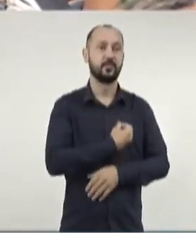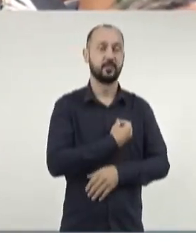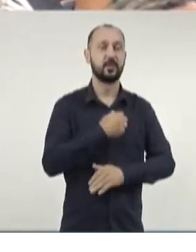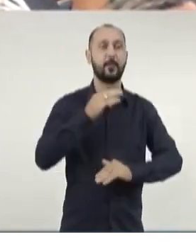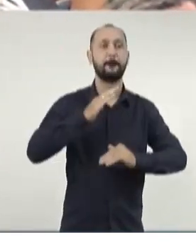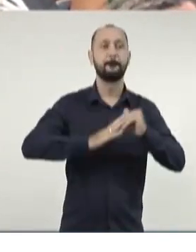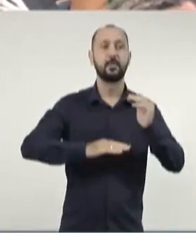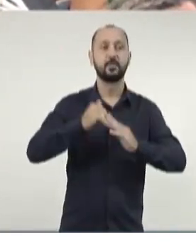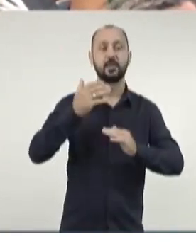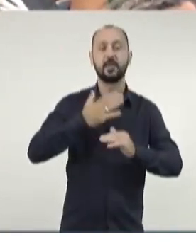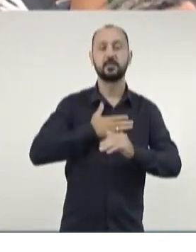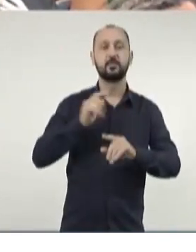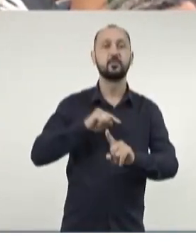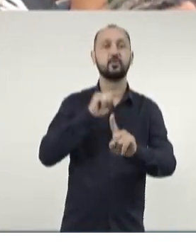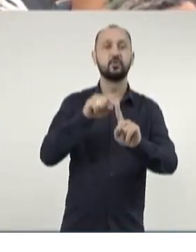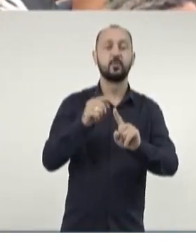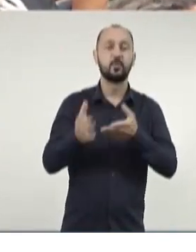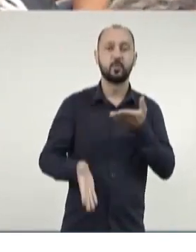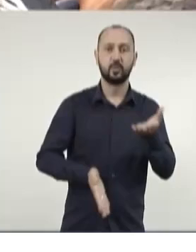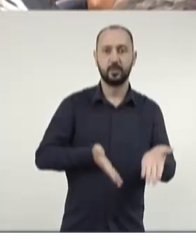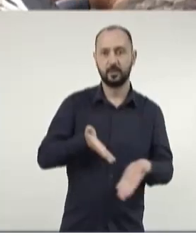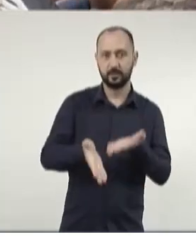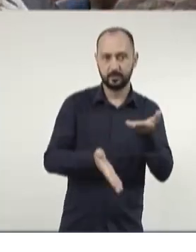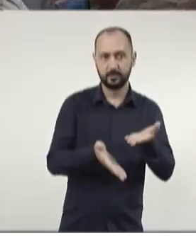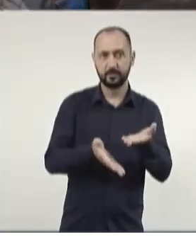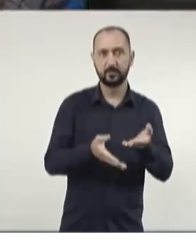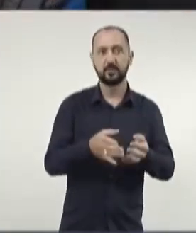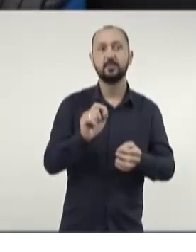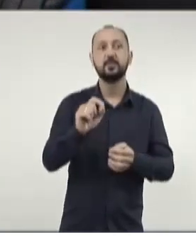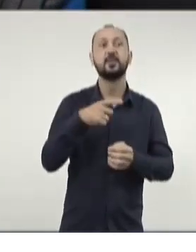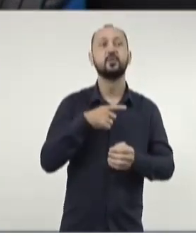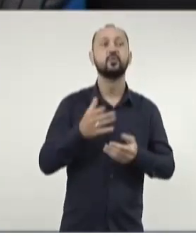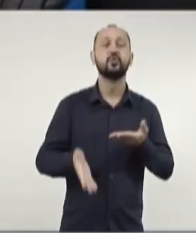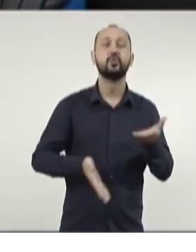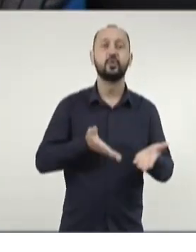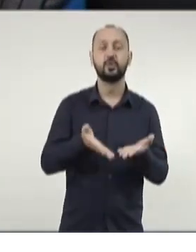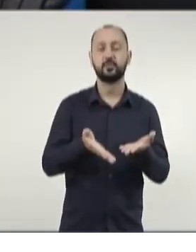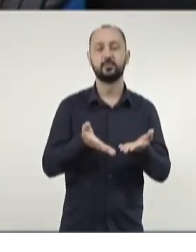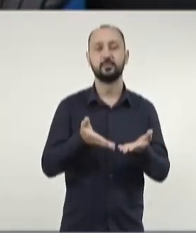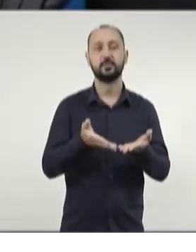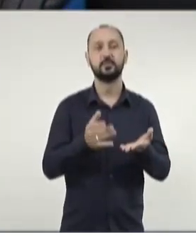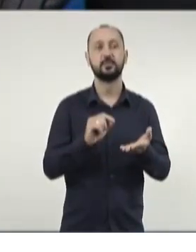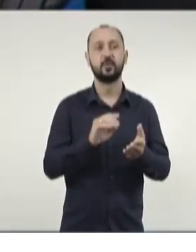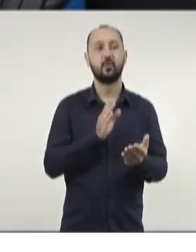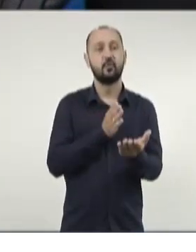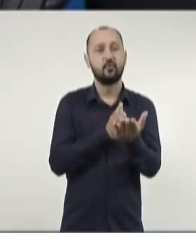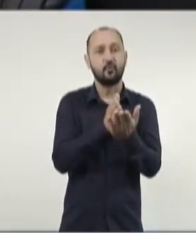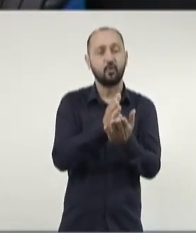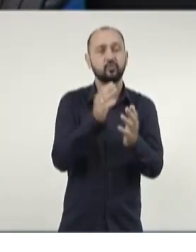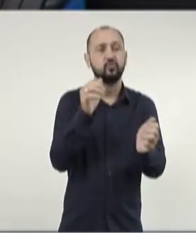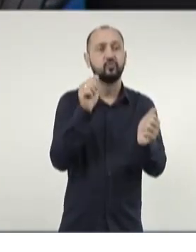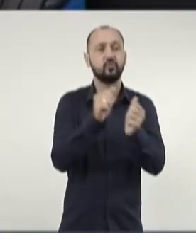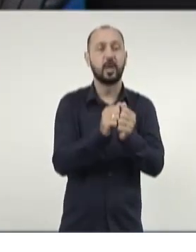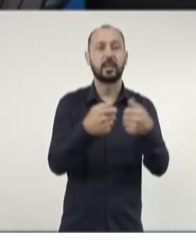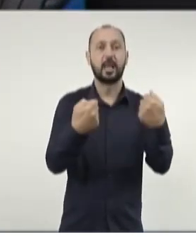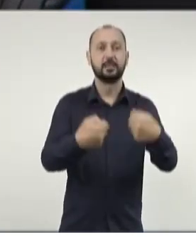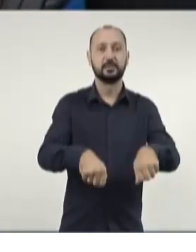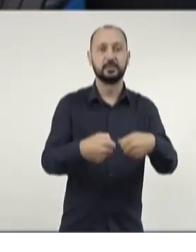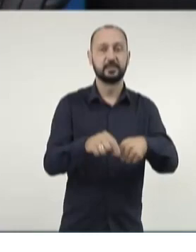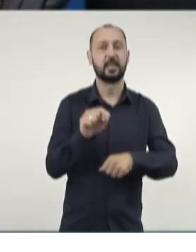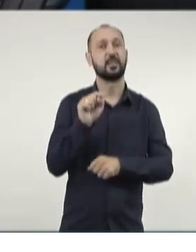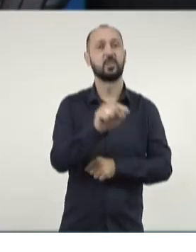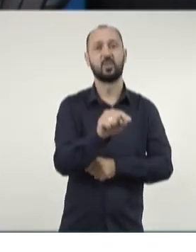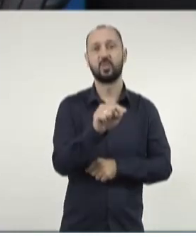Profissional é quem sabe sobre os tratamentos e, de preferência, os tratamentos centrados nas necessidades